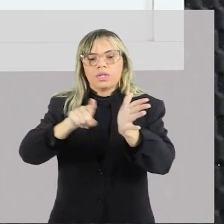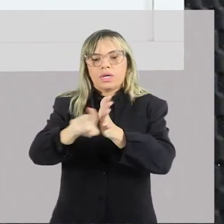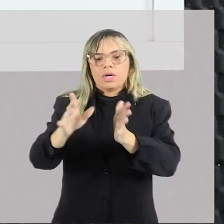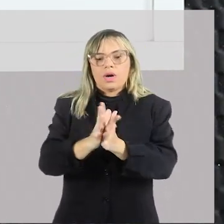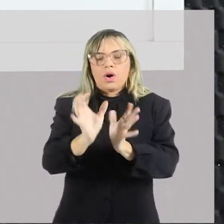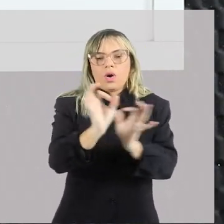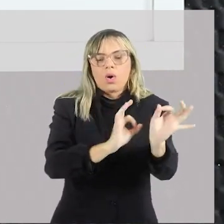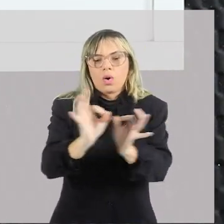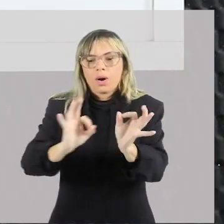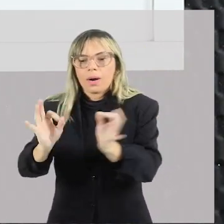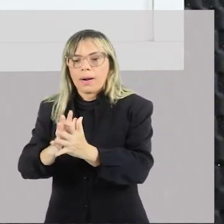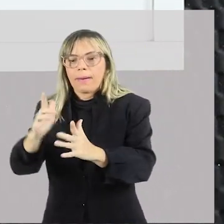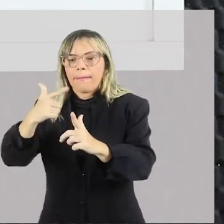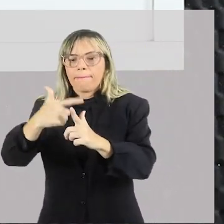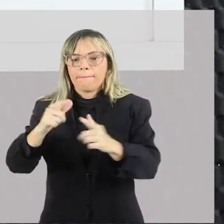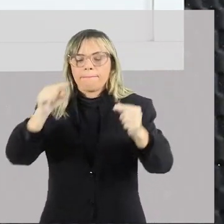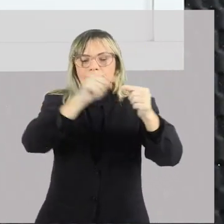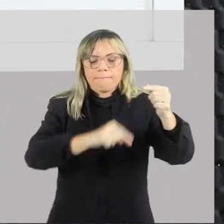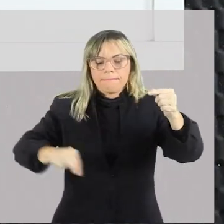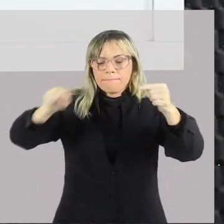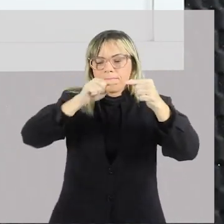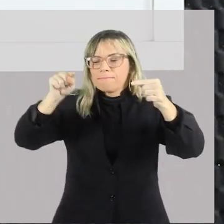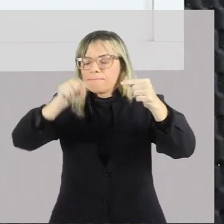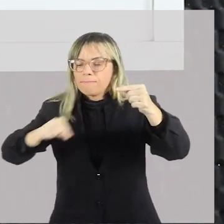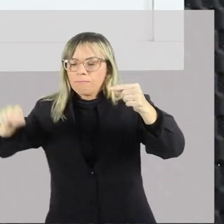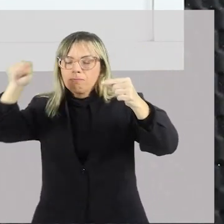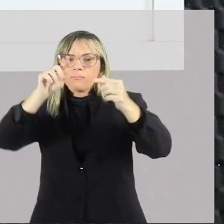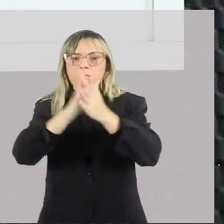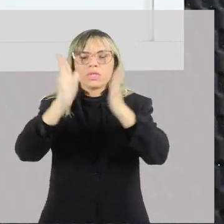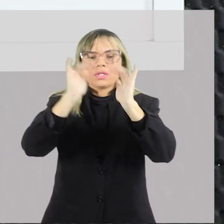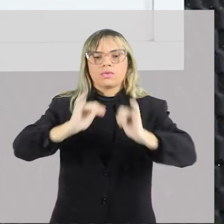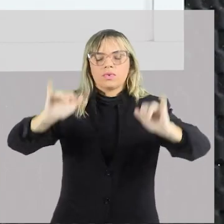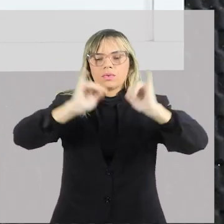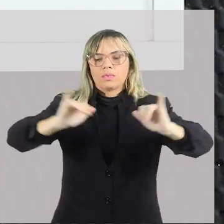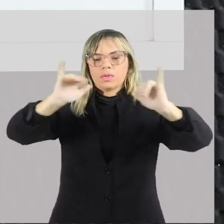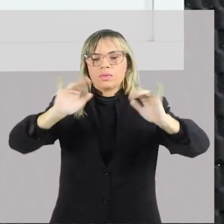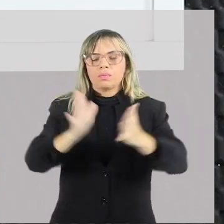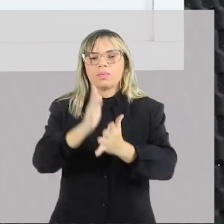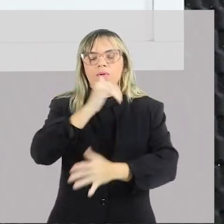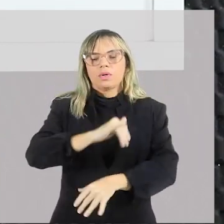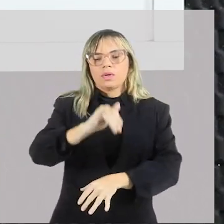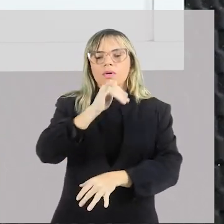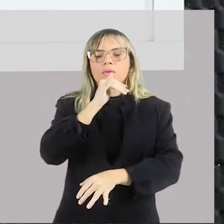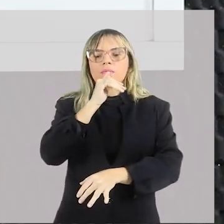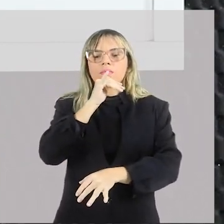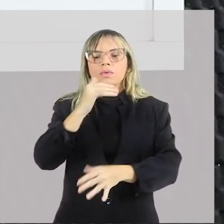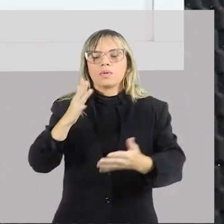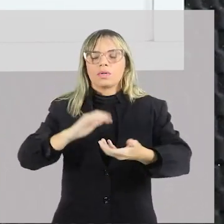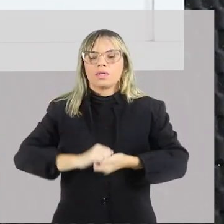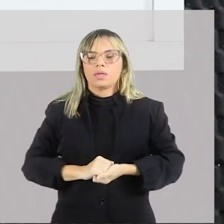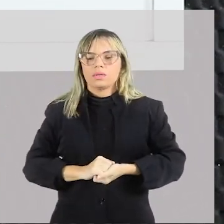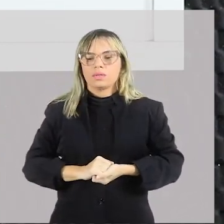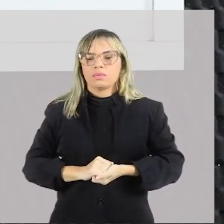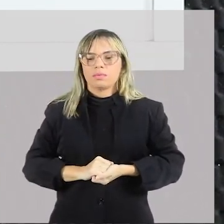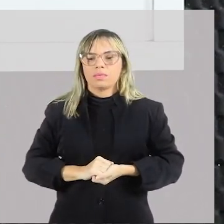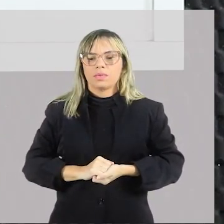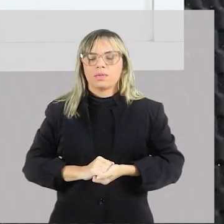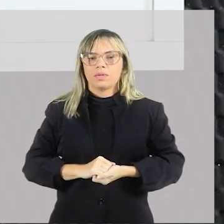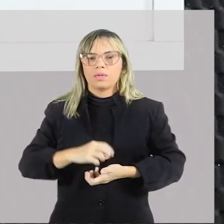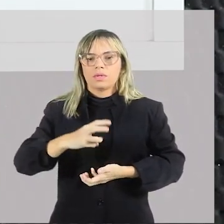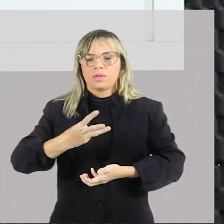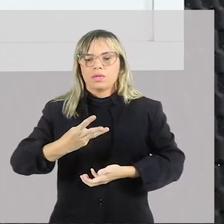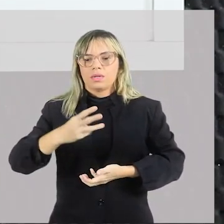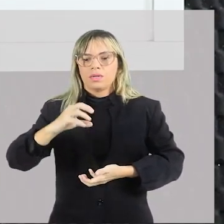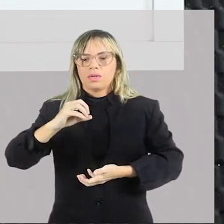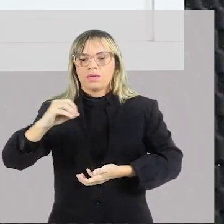distribuir nesse diagrama essas informações por exemplo e 300 eu vou colocar